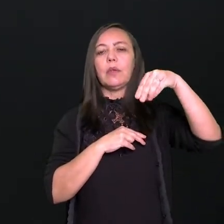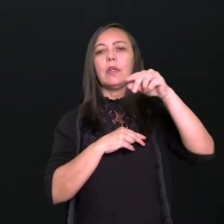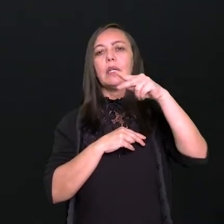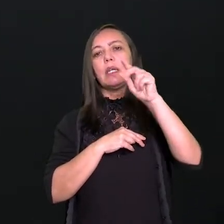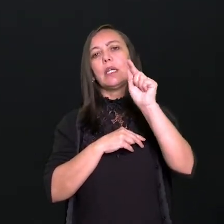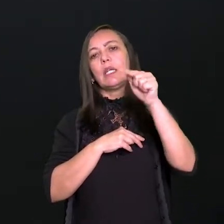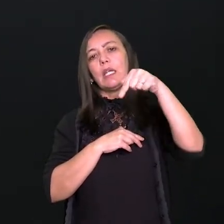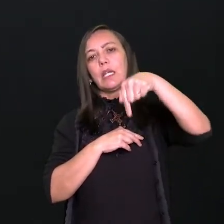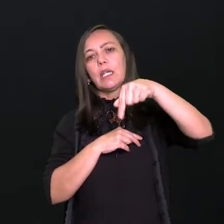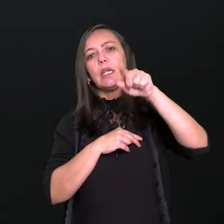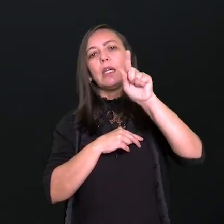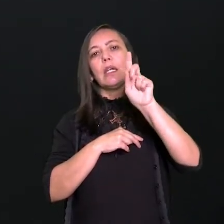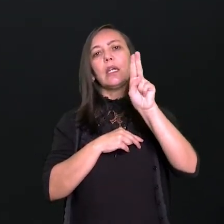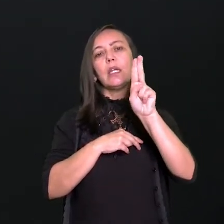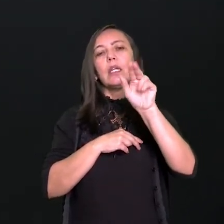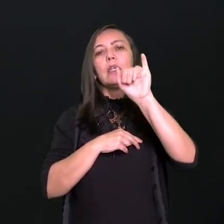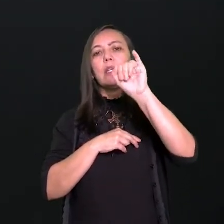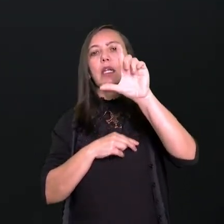significa quilômetro,